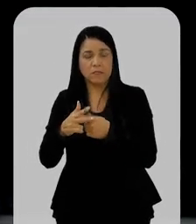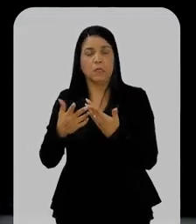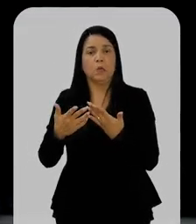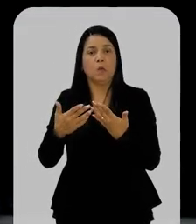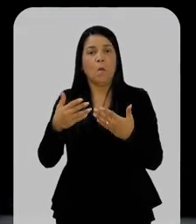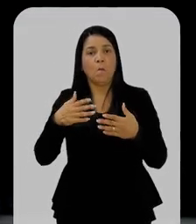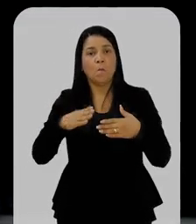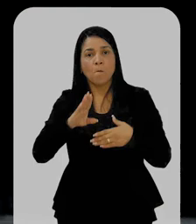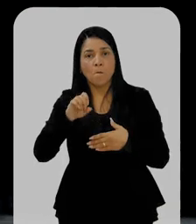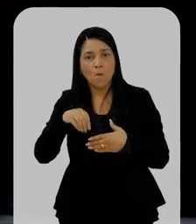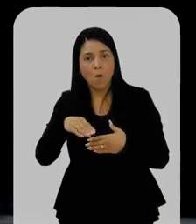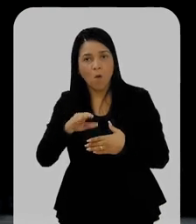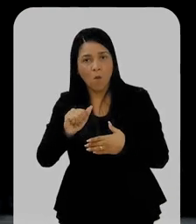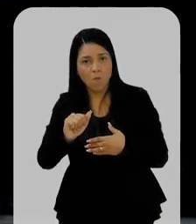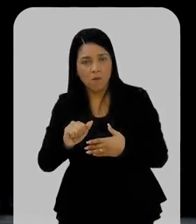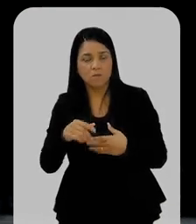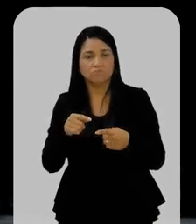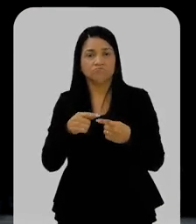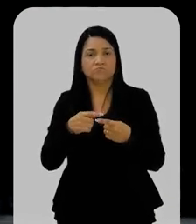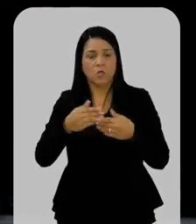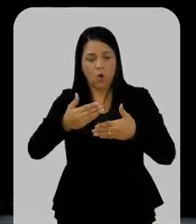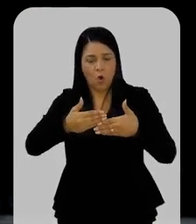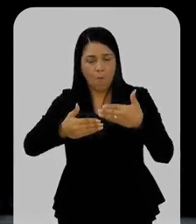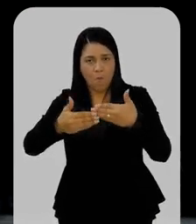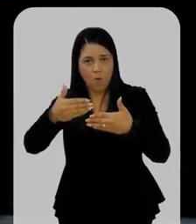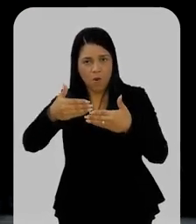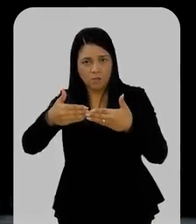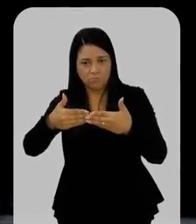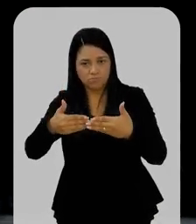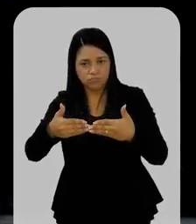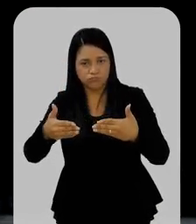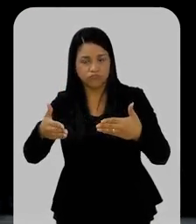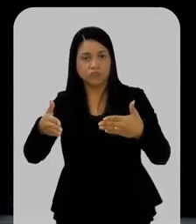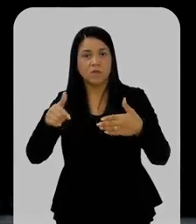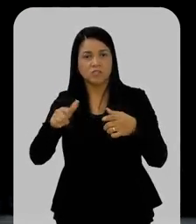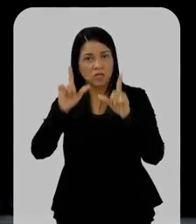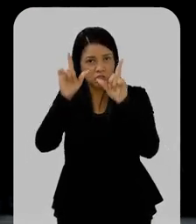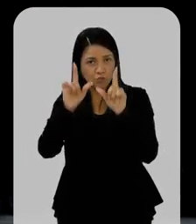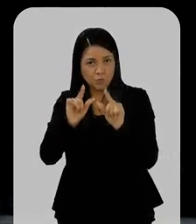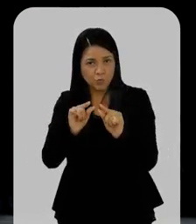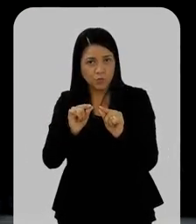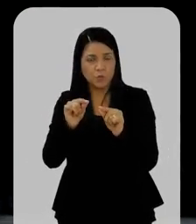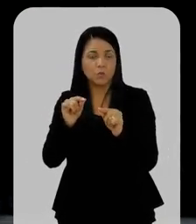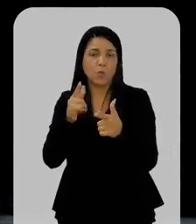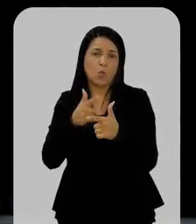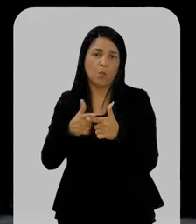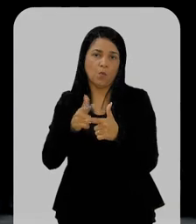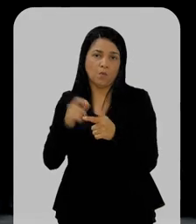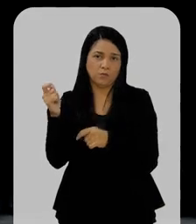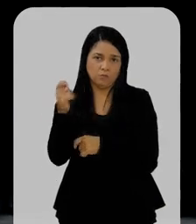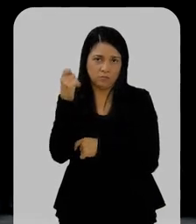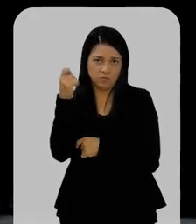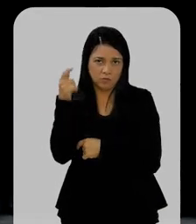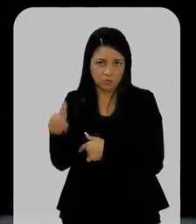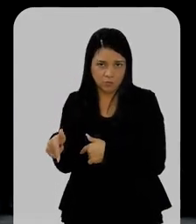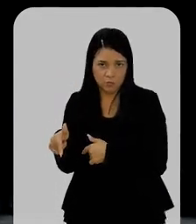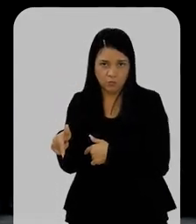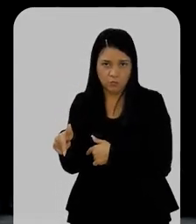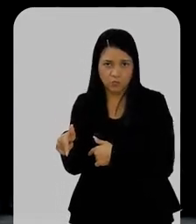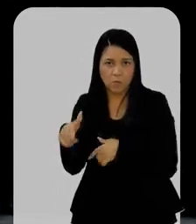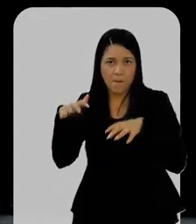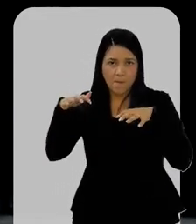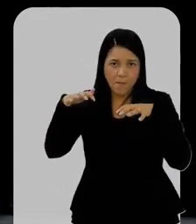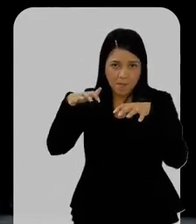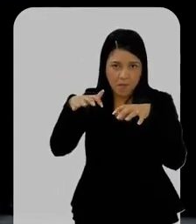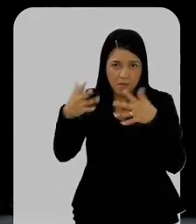dia das comportas, das bombas, teria dado uma diminuída, uma boa diminuída, ou seria irrelevante para o Não. tamanho, para o